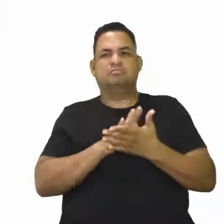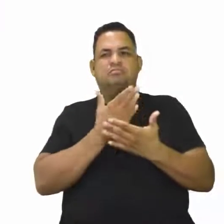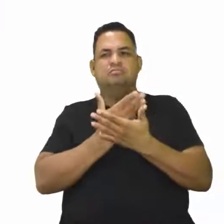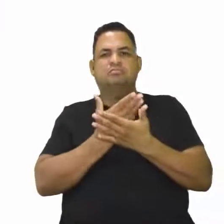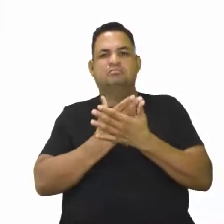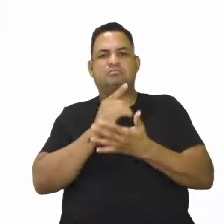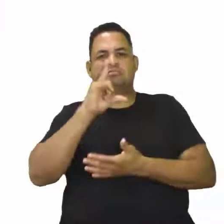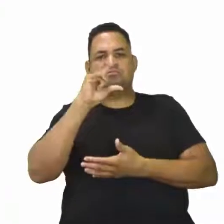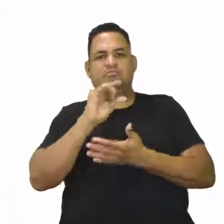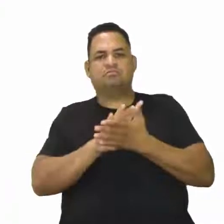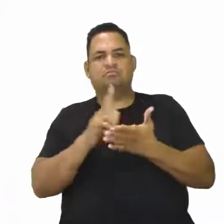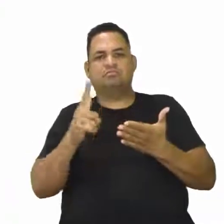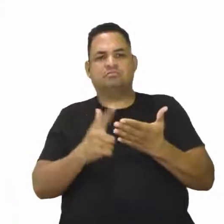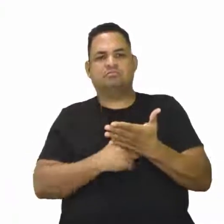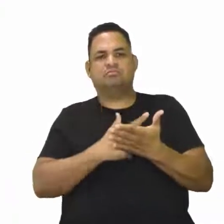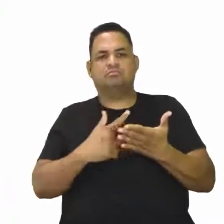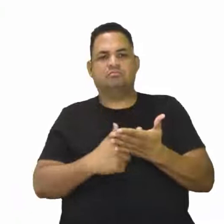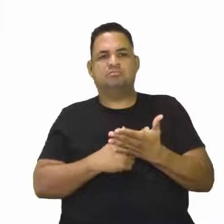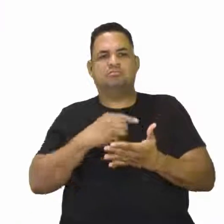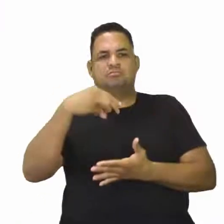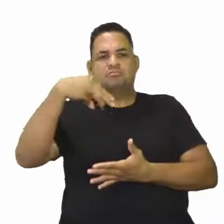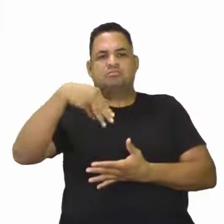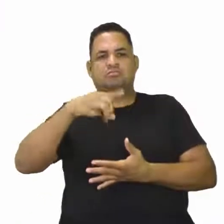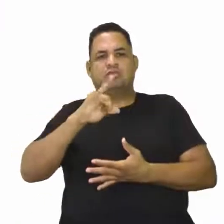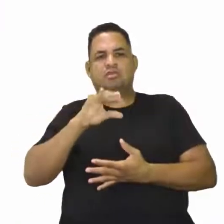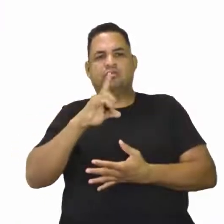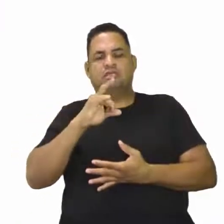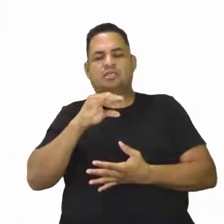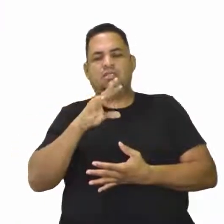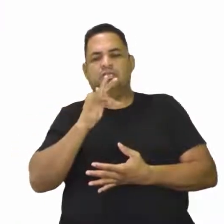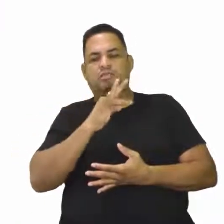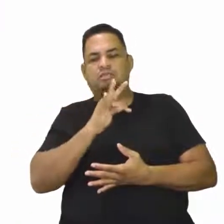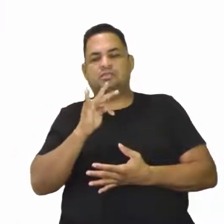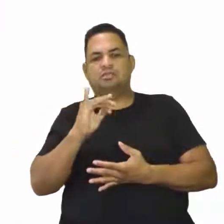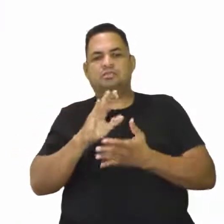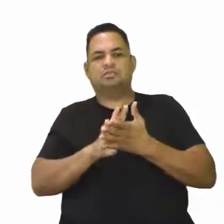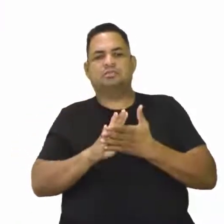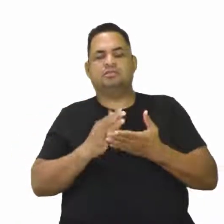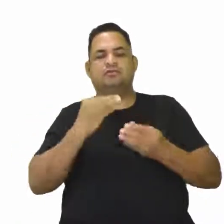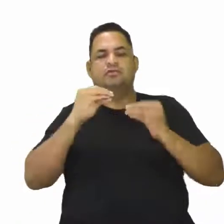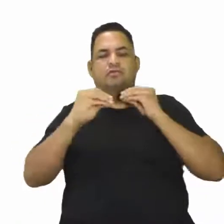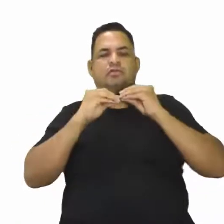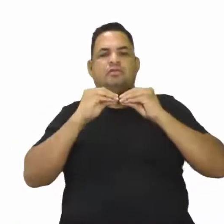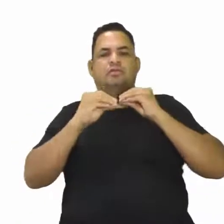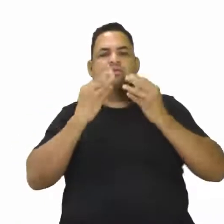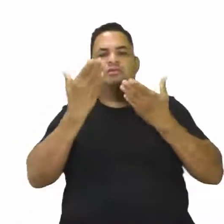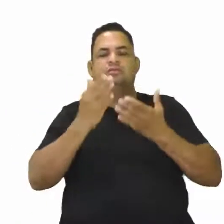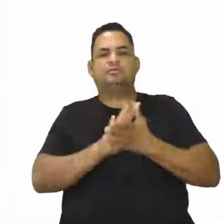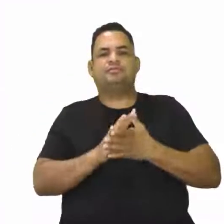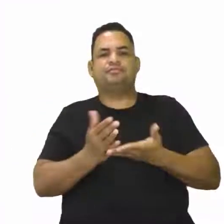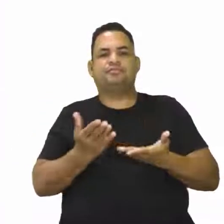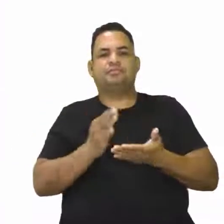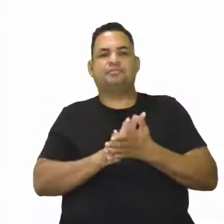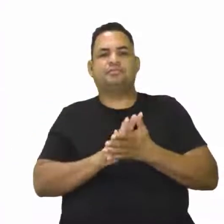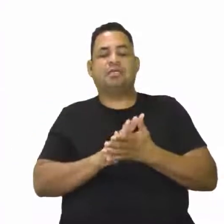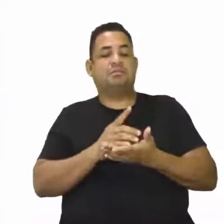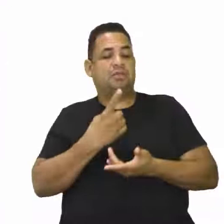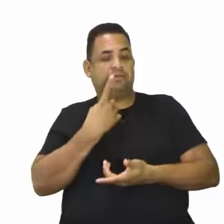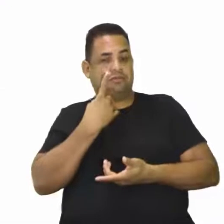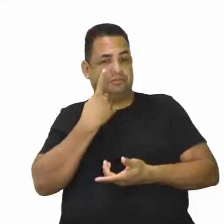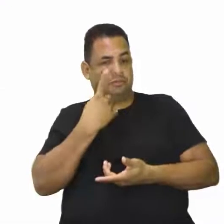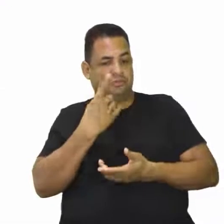estudamos um pouquinho do livro de Mário Benedetti, La Trégua, que foi uma novela, E também vimos as curiosidades